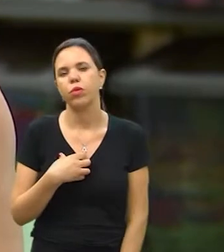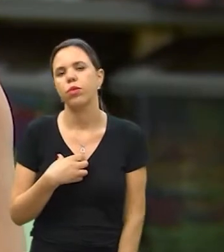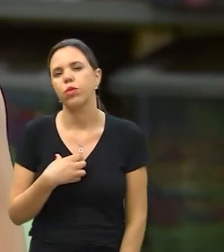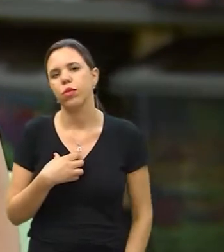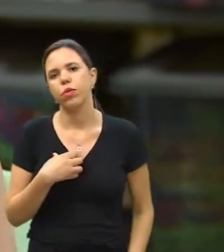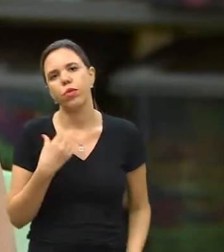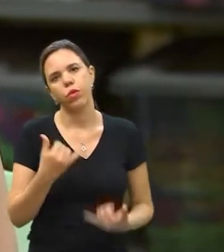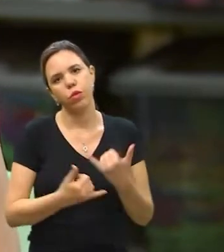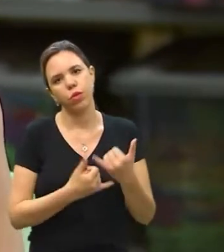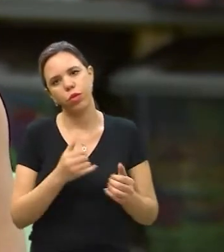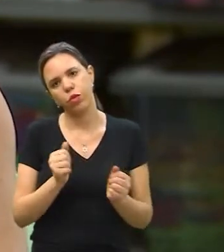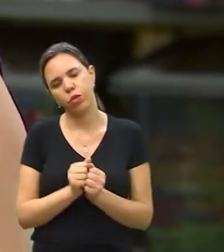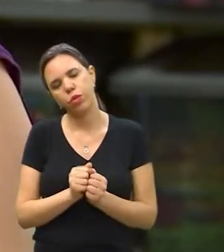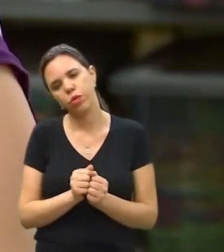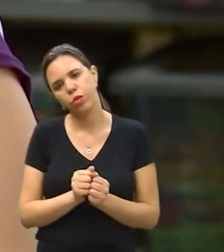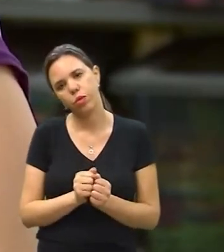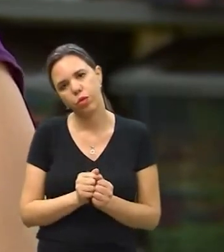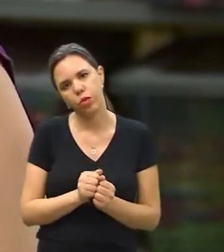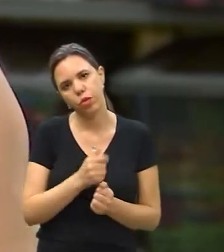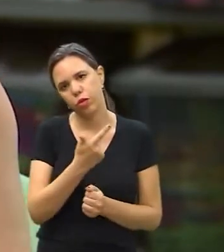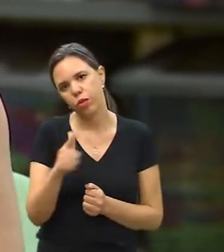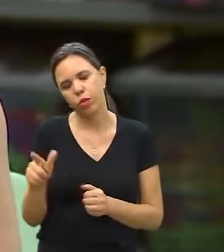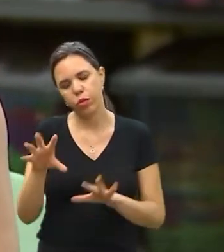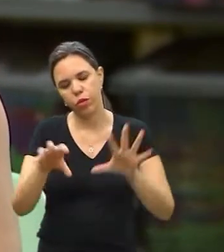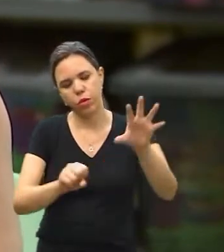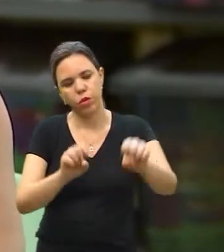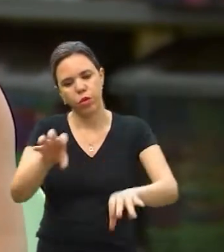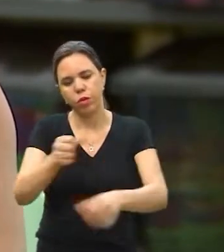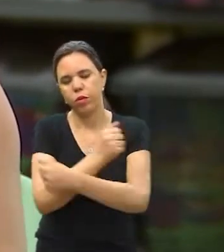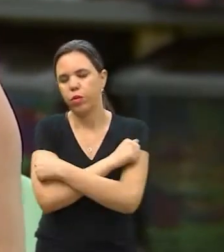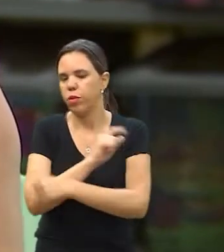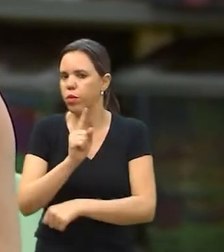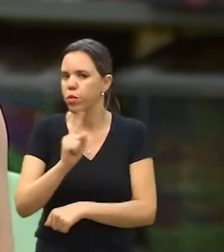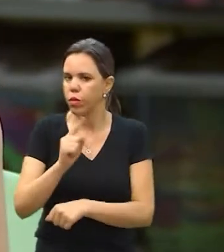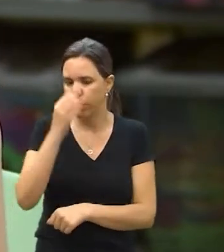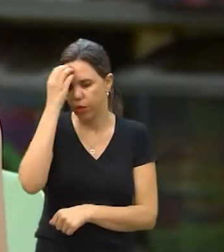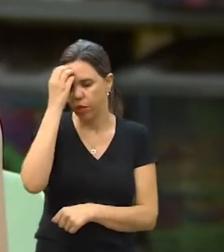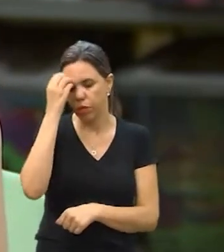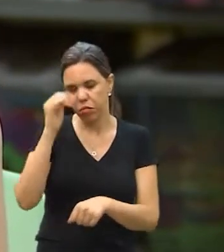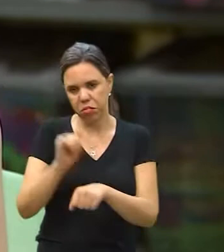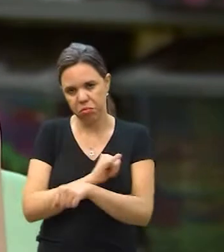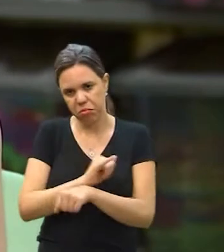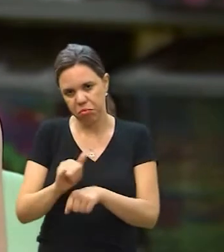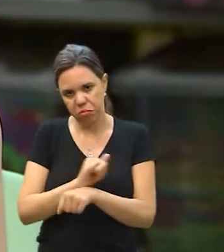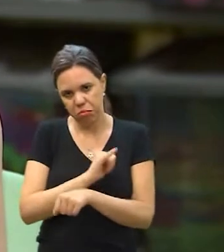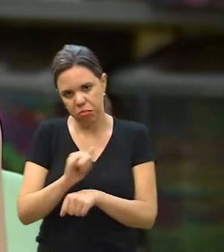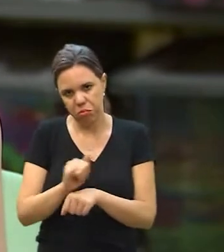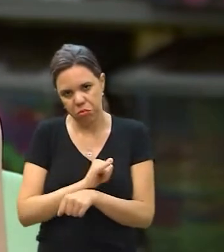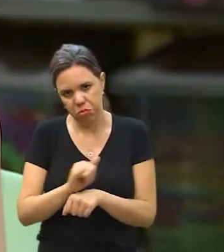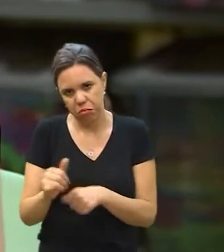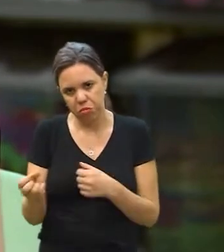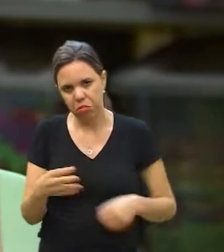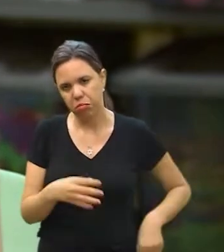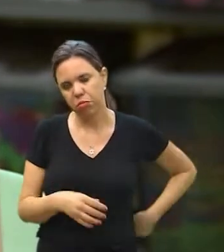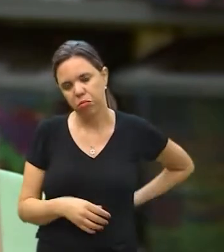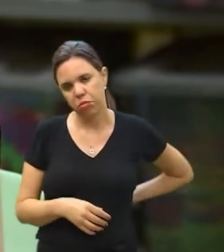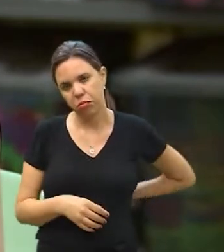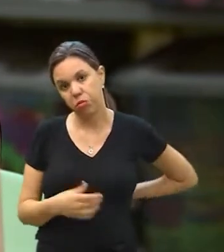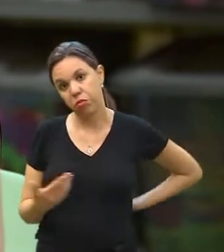de brincar juntos, sem pegar, sem abraçar, criar alternativas e estratégias